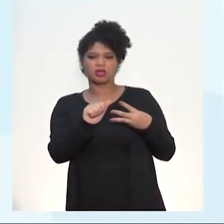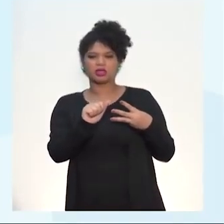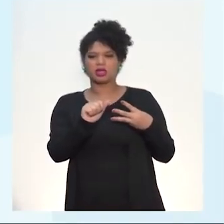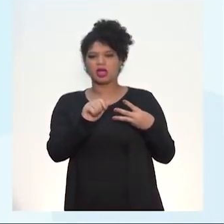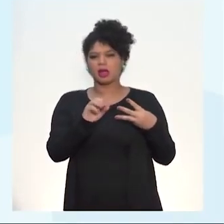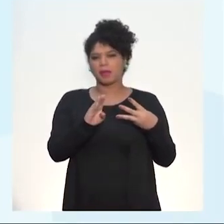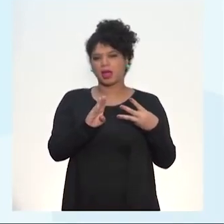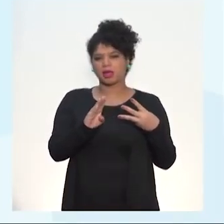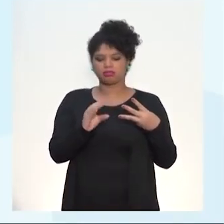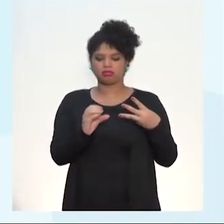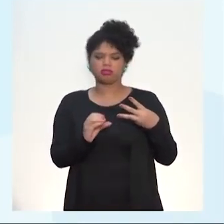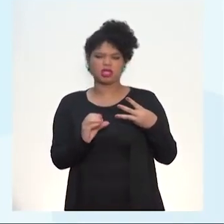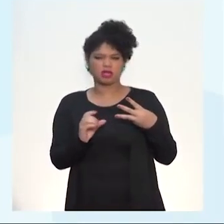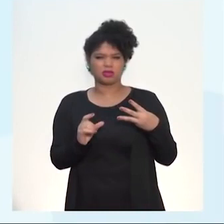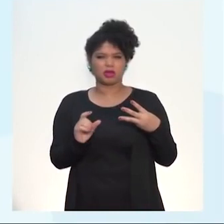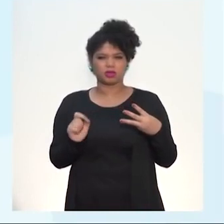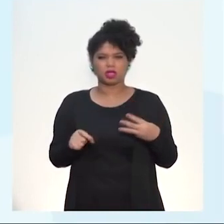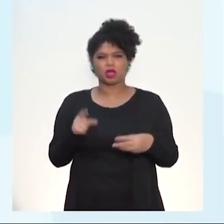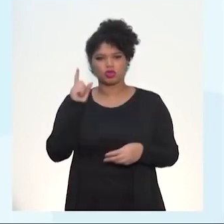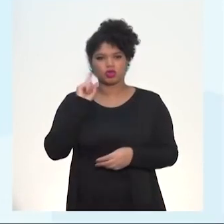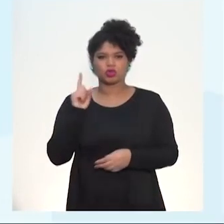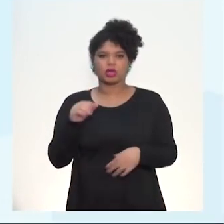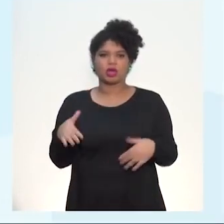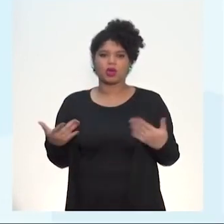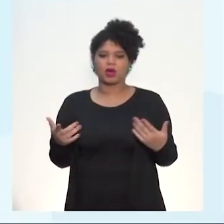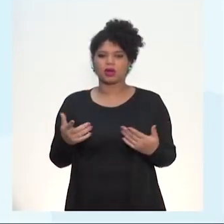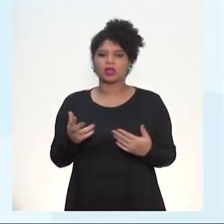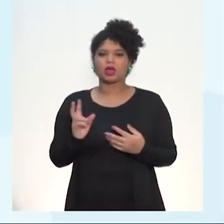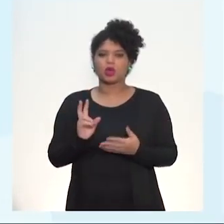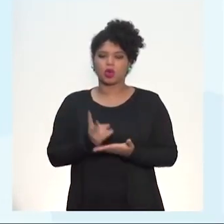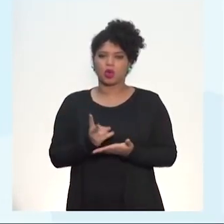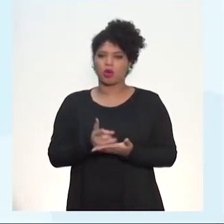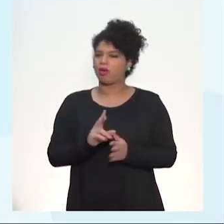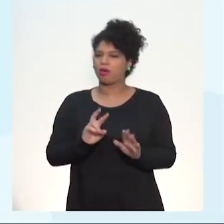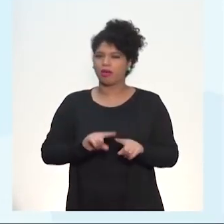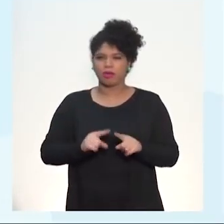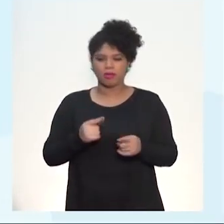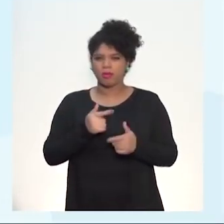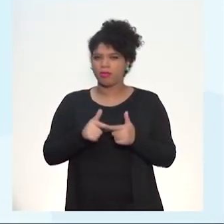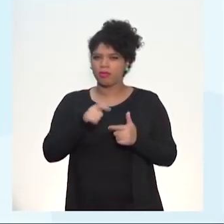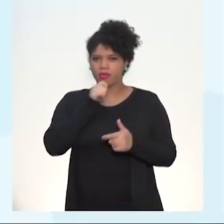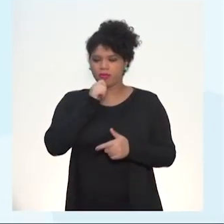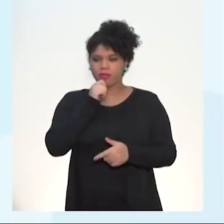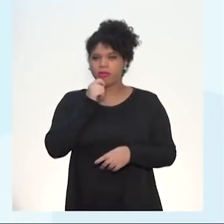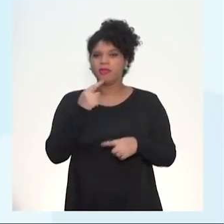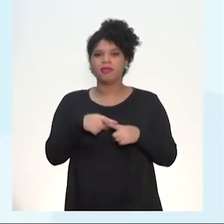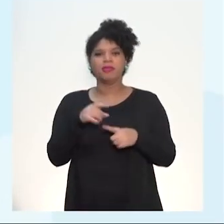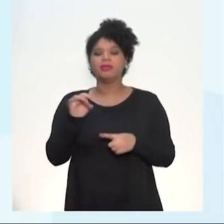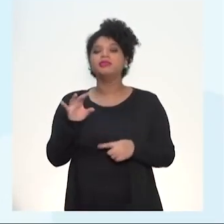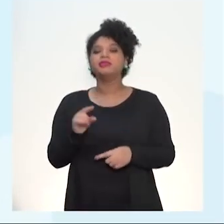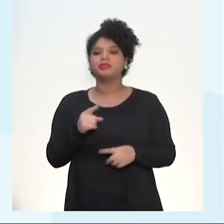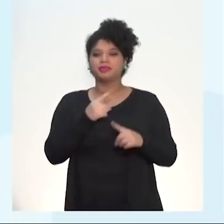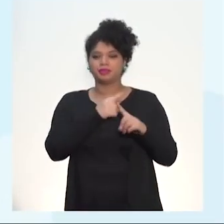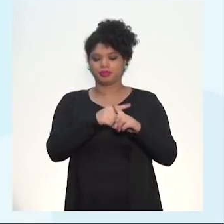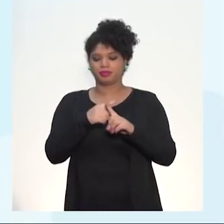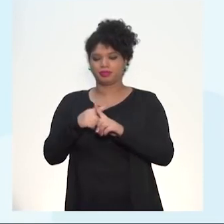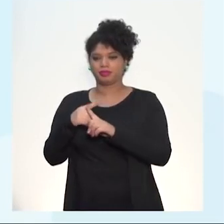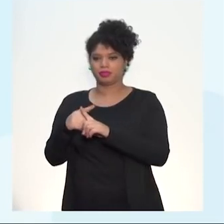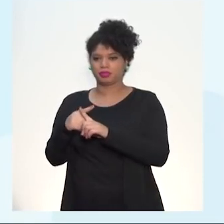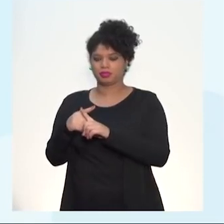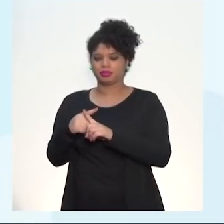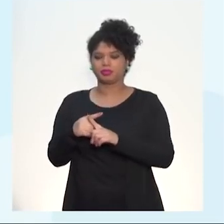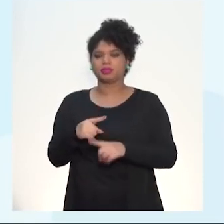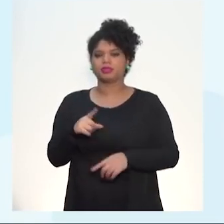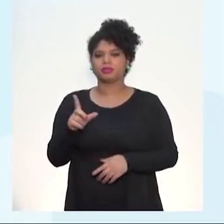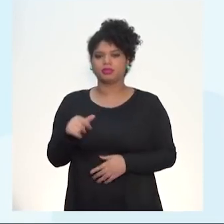e 1,8 sendo C. Claro que eu não sei se na minha resolução está nessa ordem, mas não faz diferença, tá? Já que eu vou só multiplicar, tanto faz. Então,